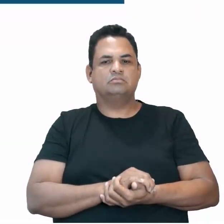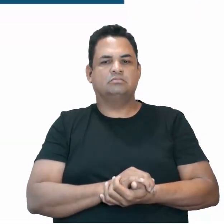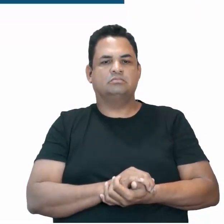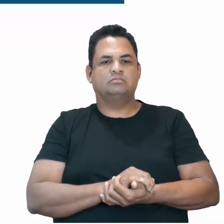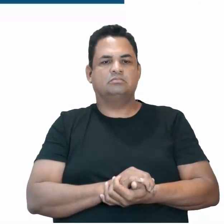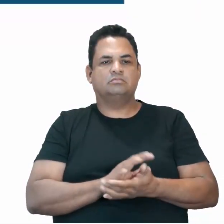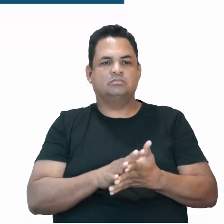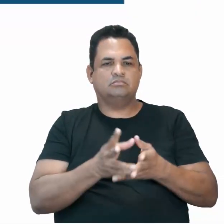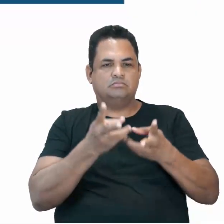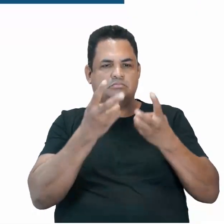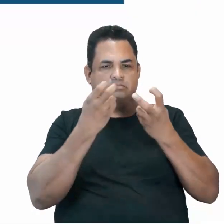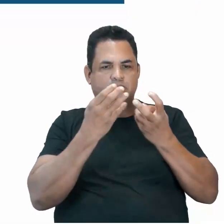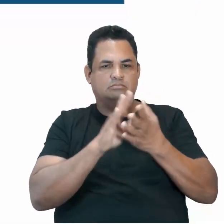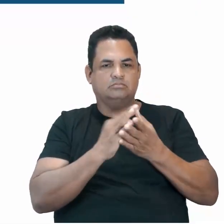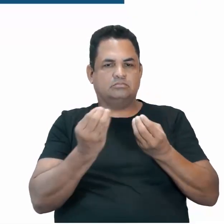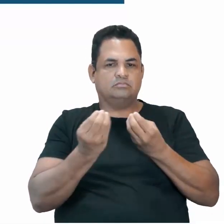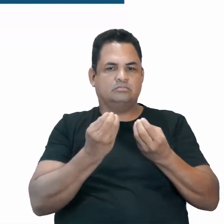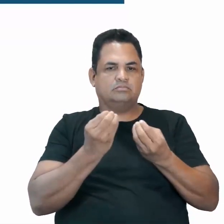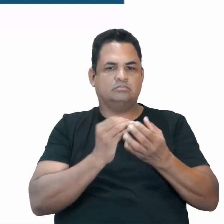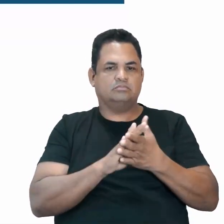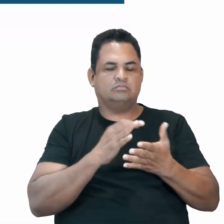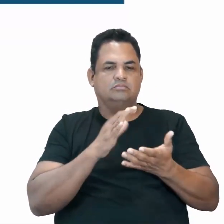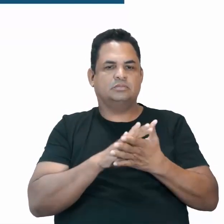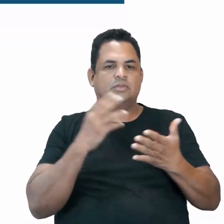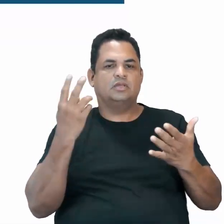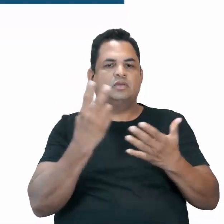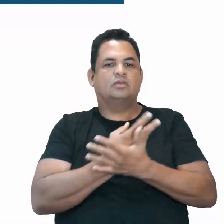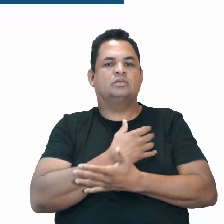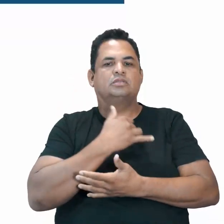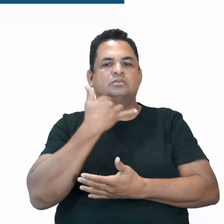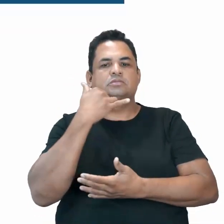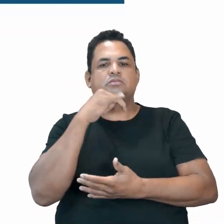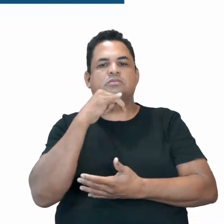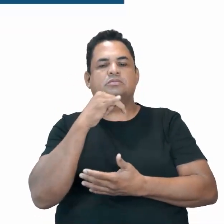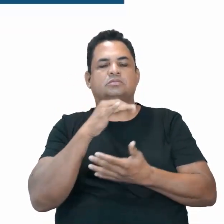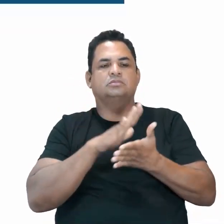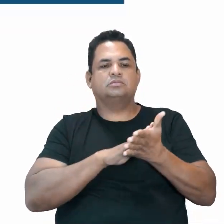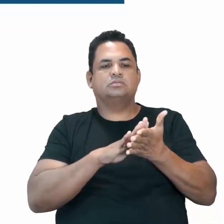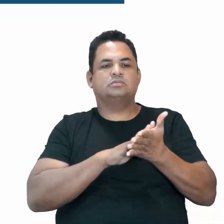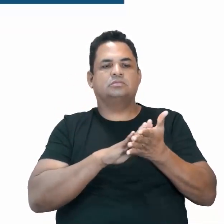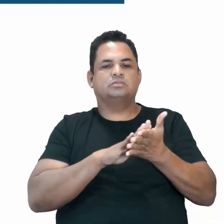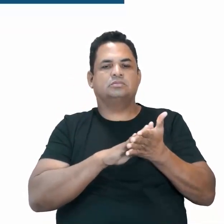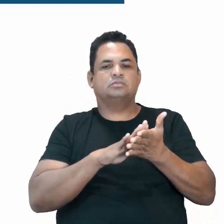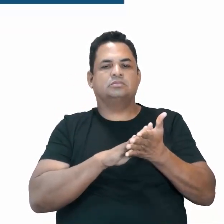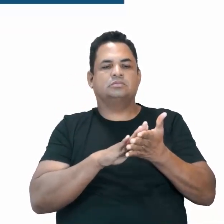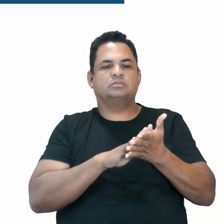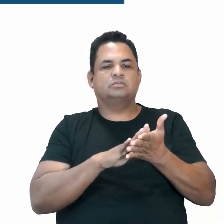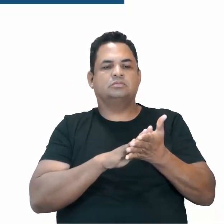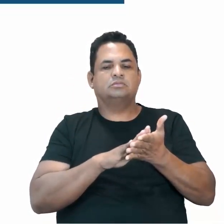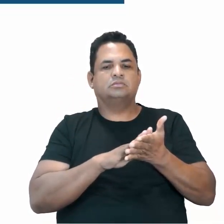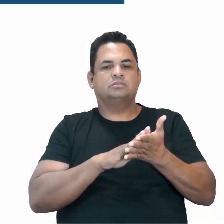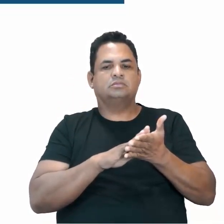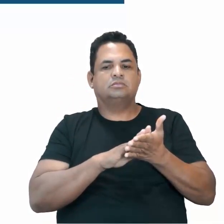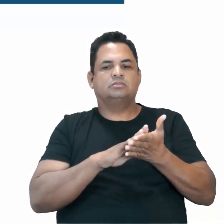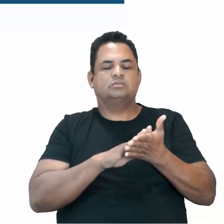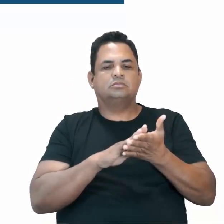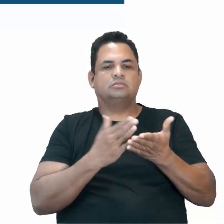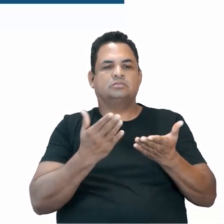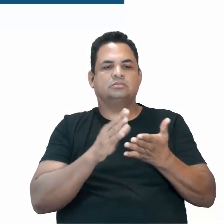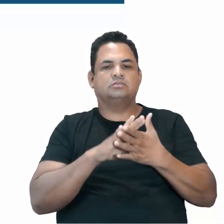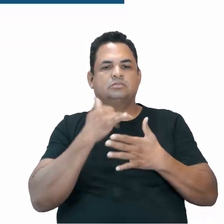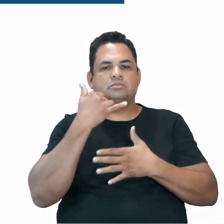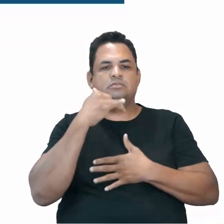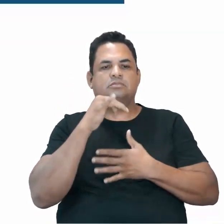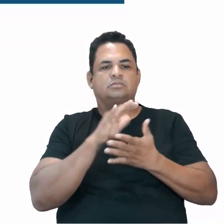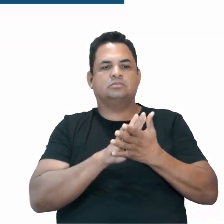identificar as maneiras. Que maneiras de fazer o quê? Eletrizar. Só que essa aqui é